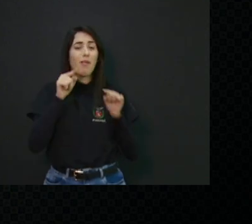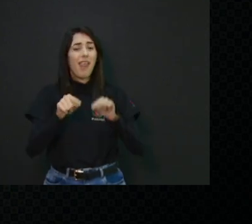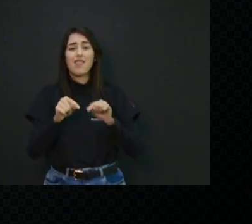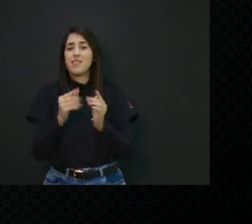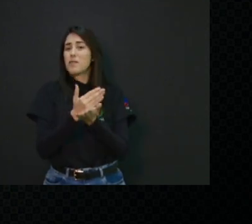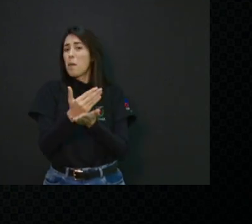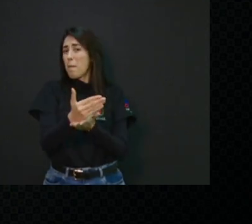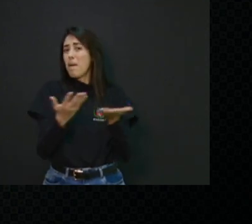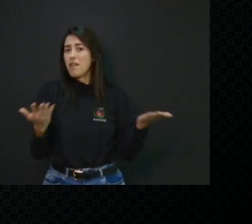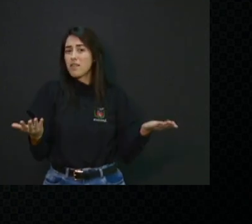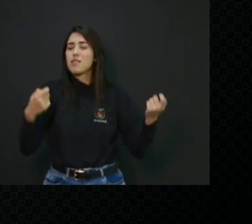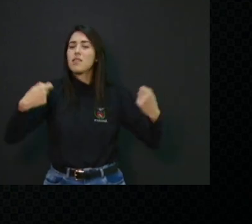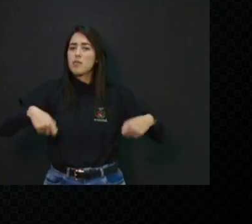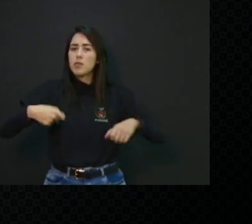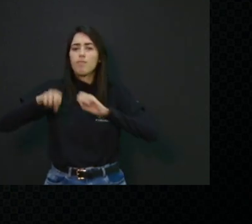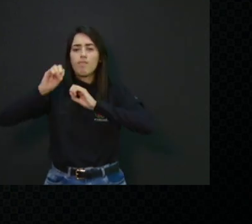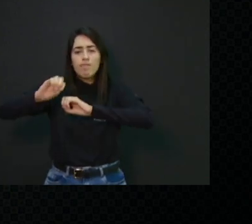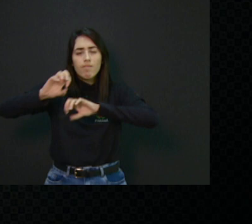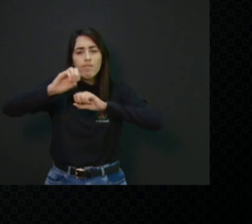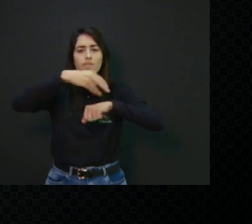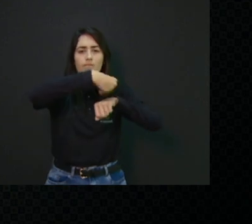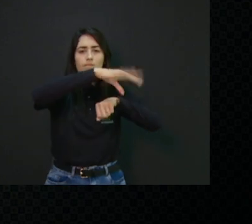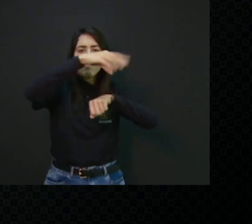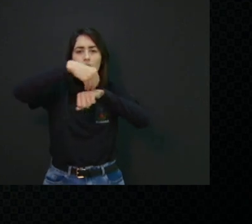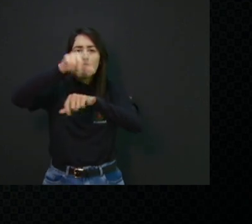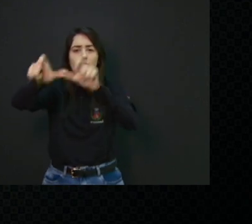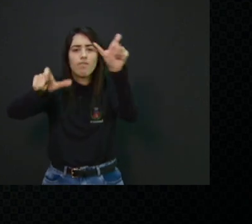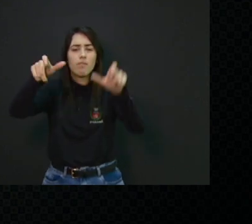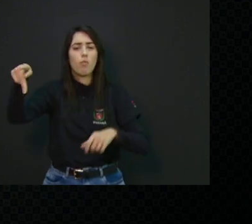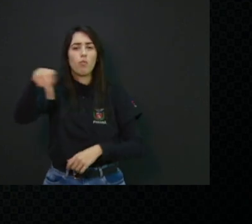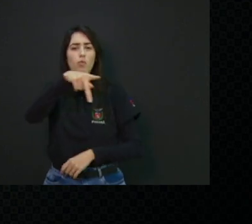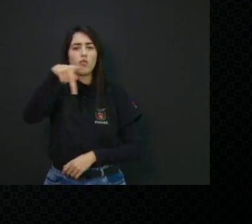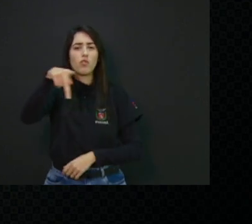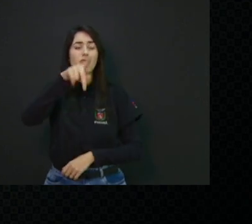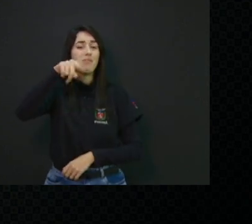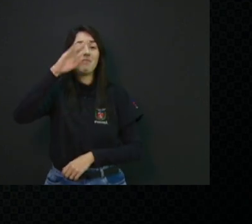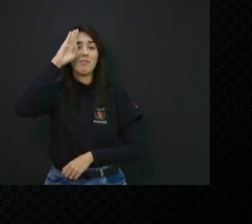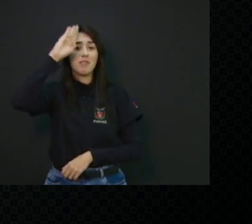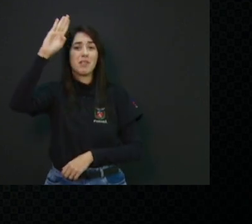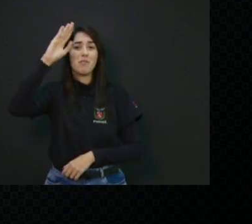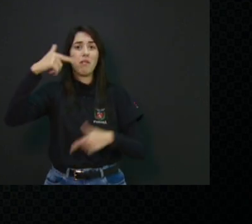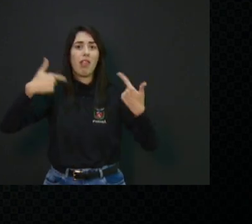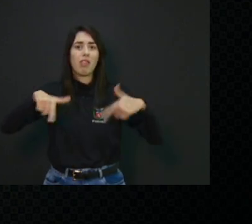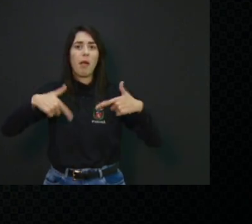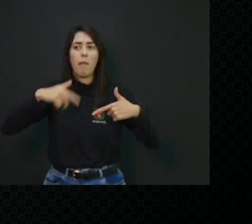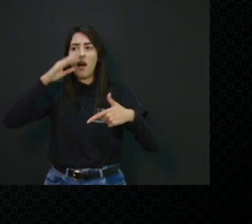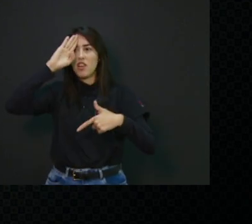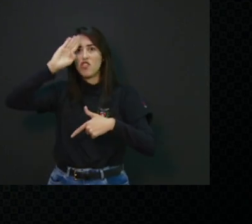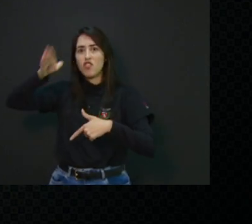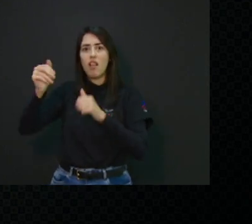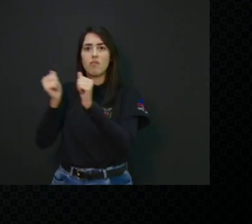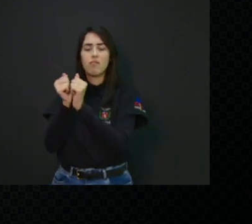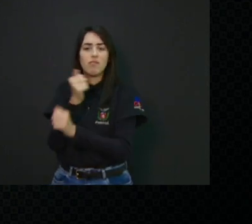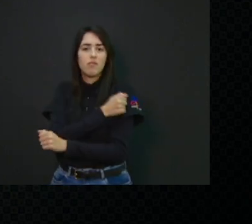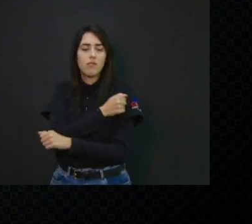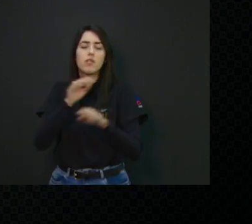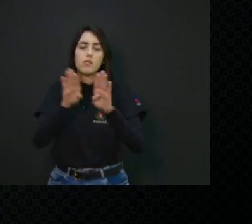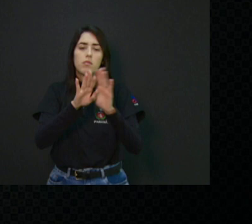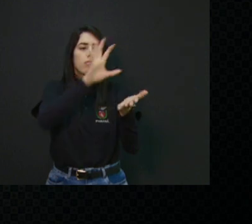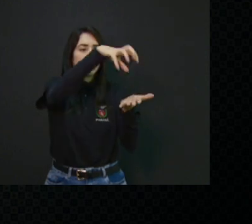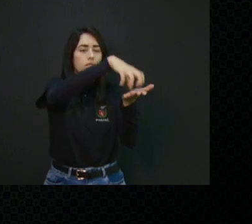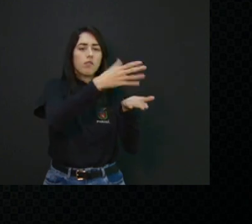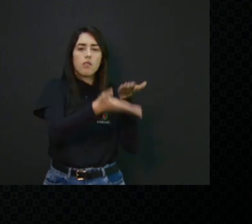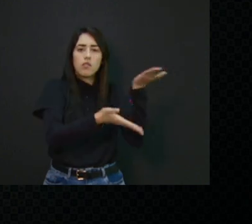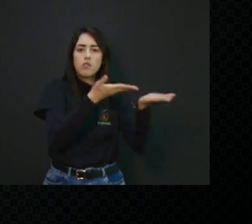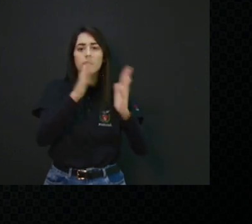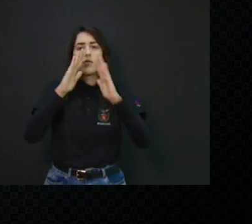né, com a formação docente, em quem está na linha de frente, tanto professores, como centro de atendimento, como